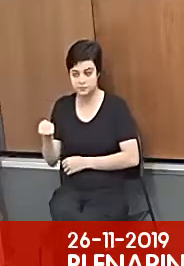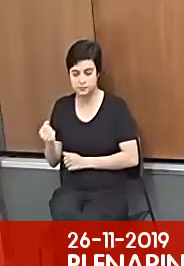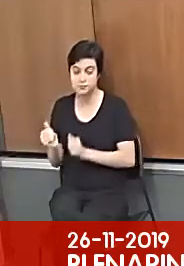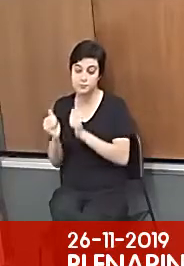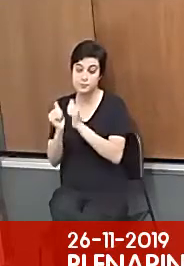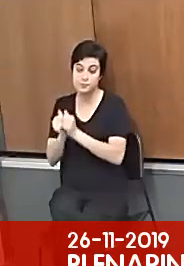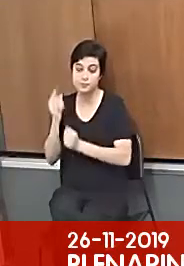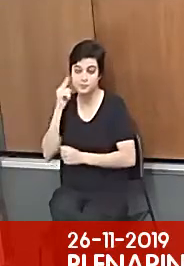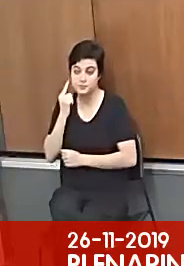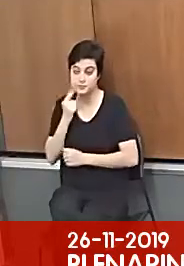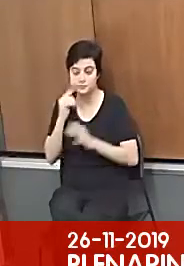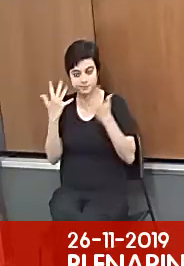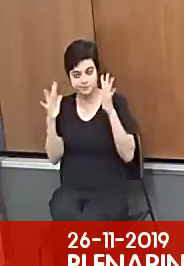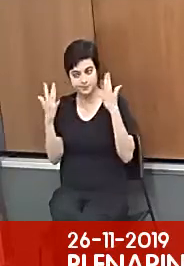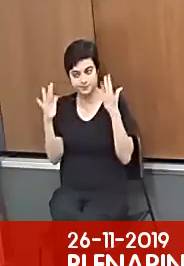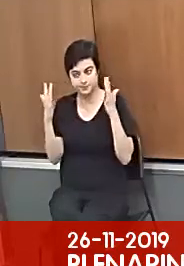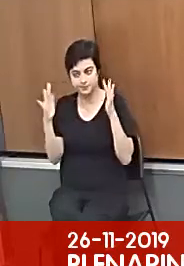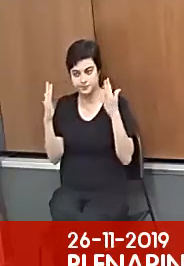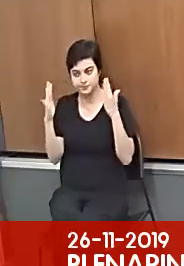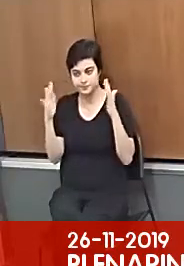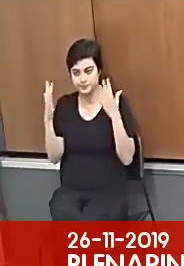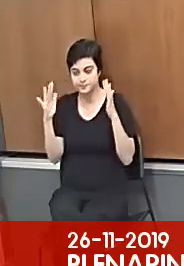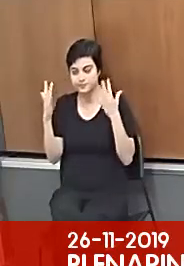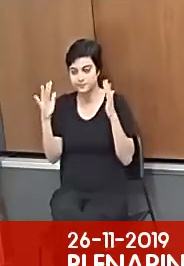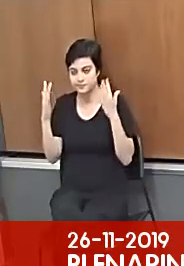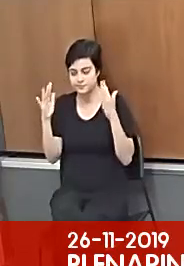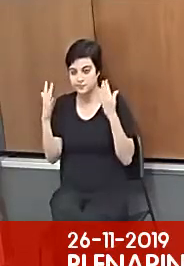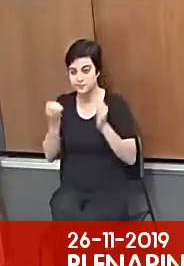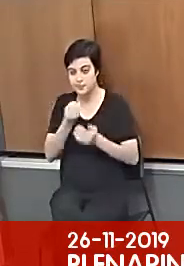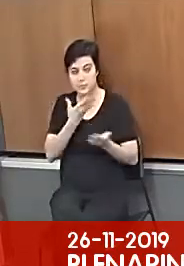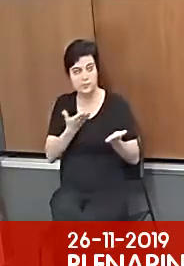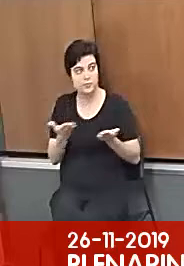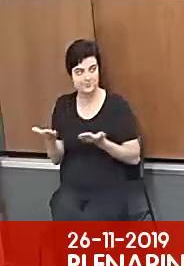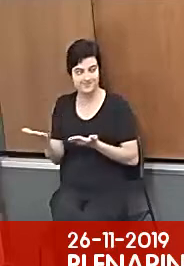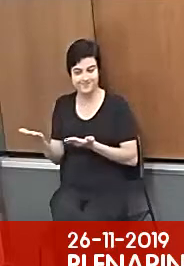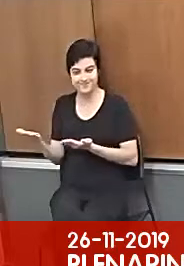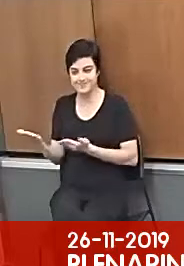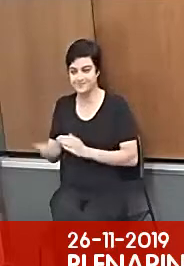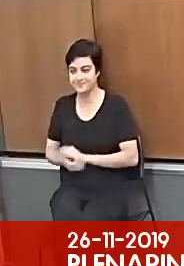Surdos. Salva de palmas para a Laís aí. Seja bem-vinda, Laís.